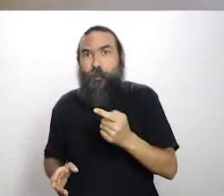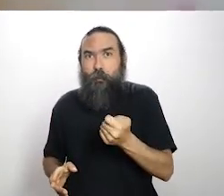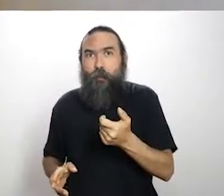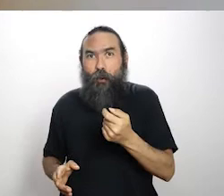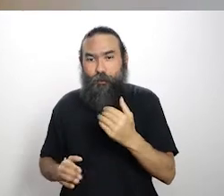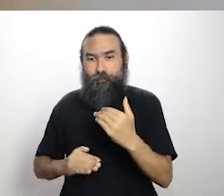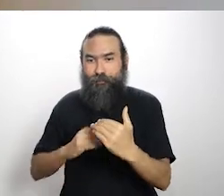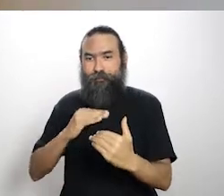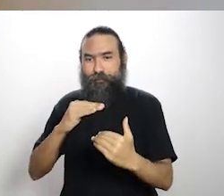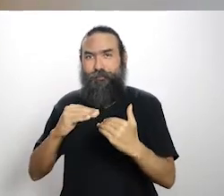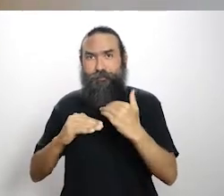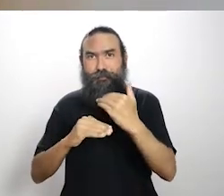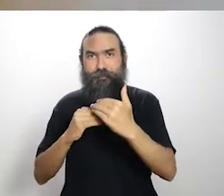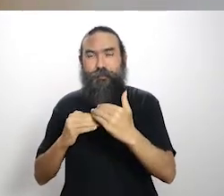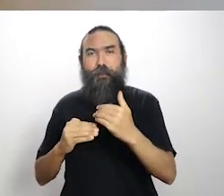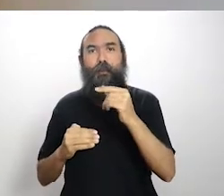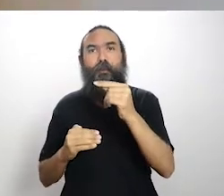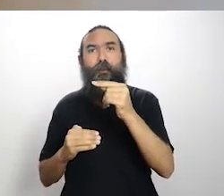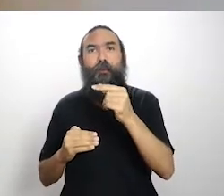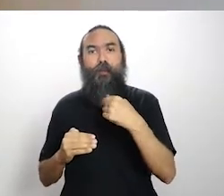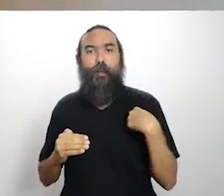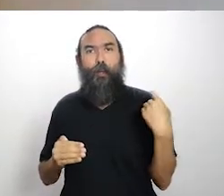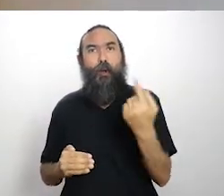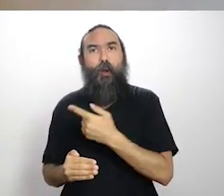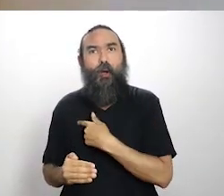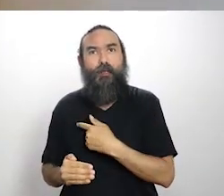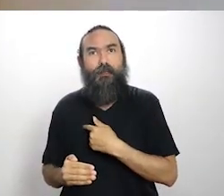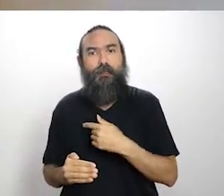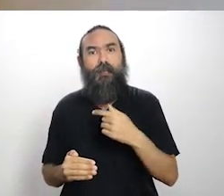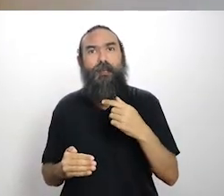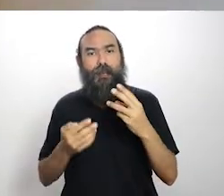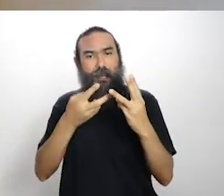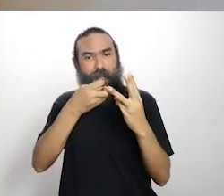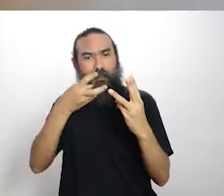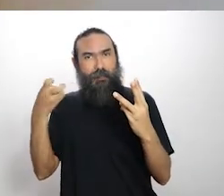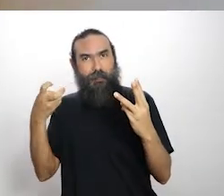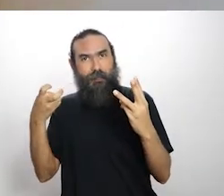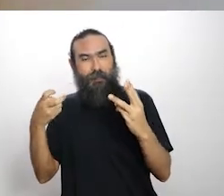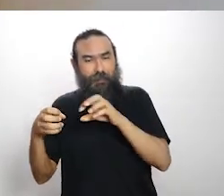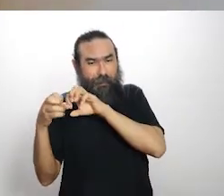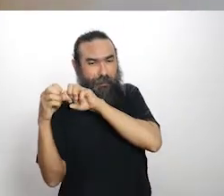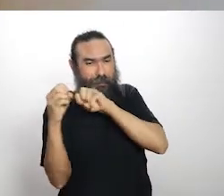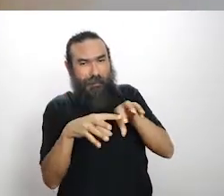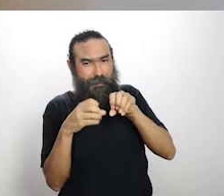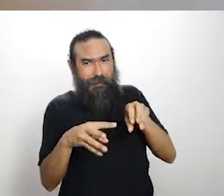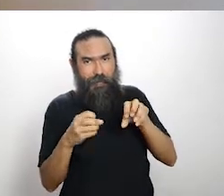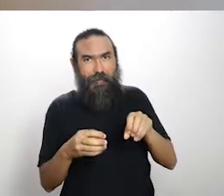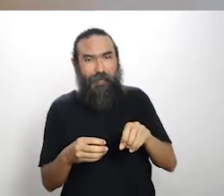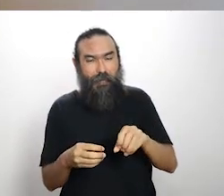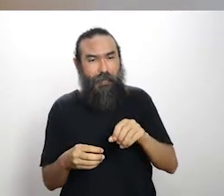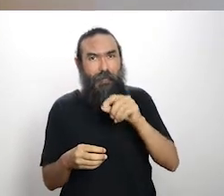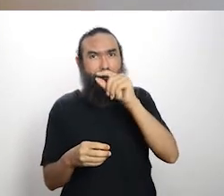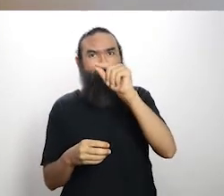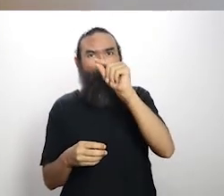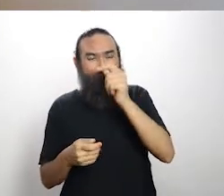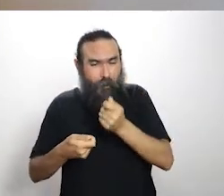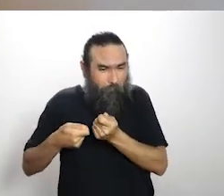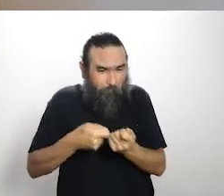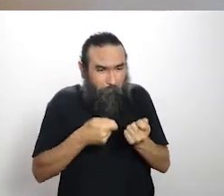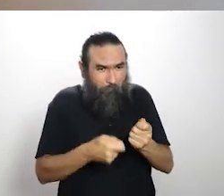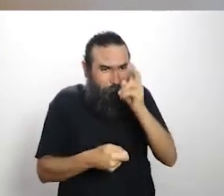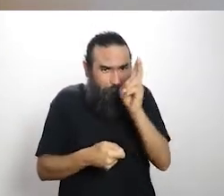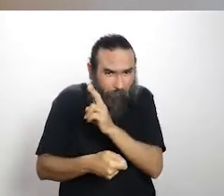avanço diante daquela educação que a gente tinha, educação catequizadora, que as pessoas traziam o material pronto, e aí a gente